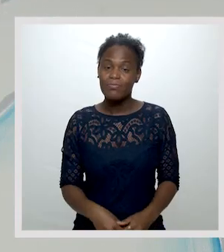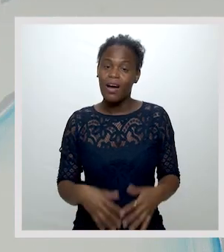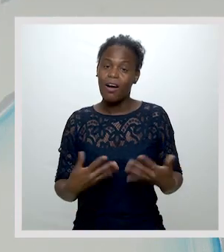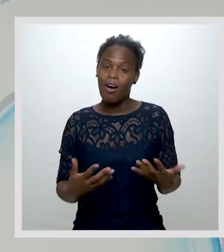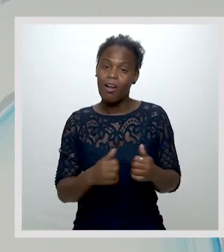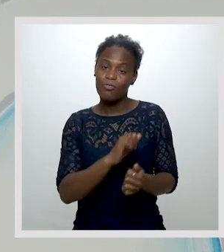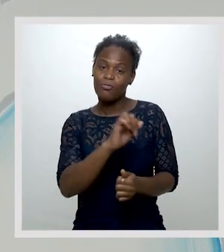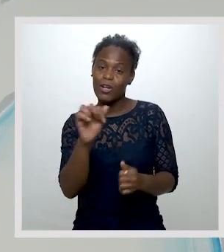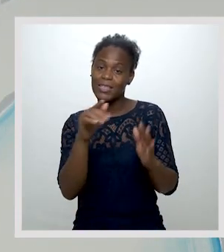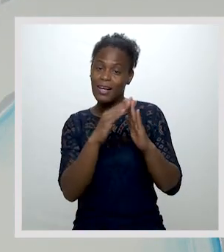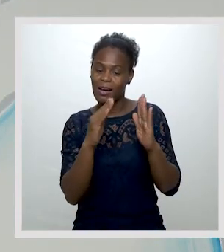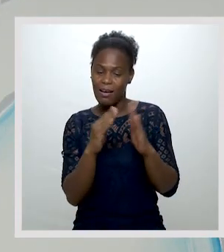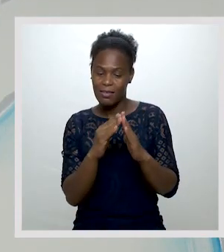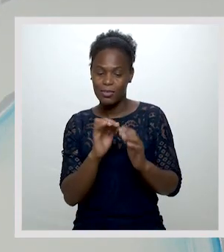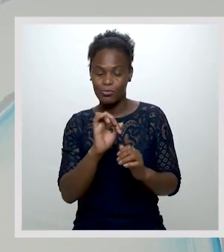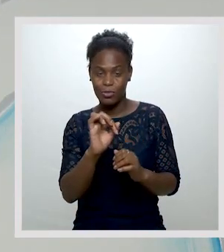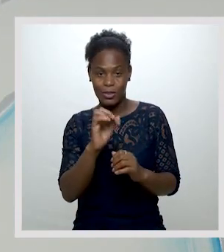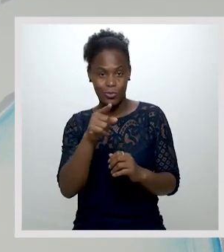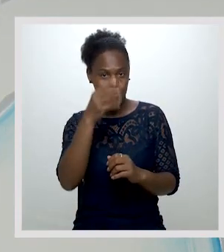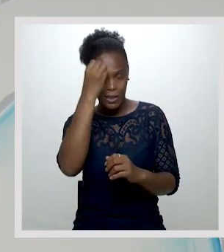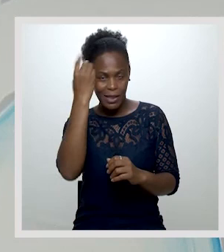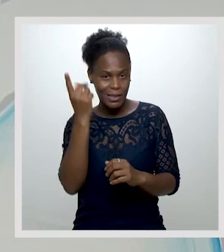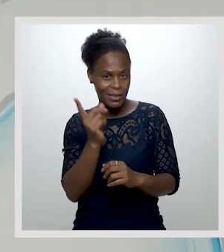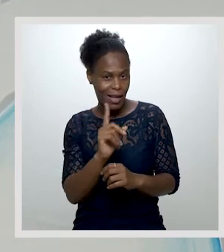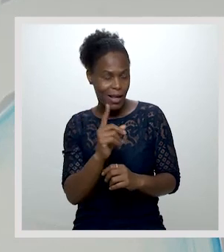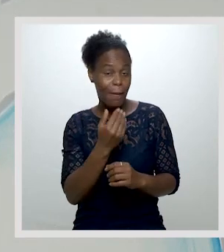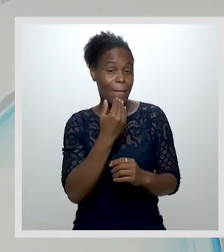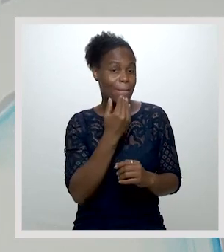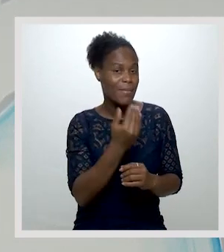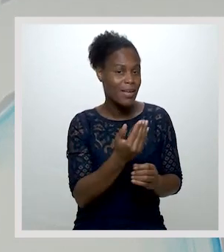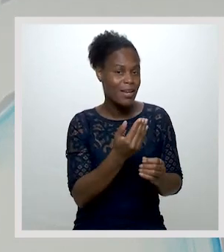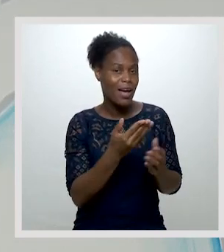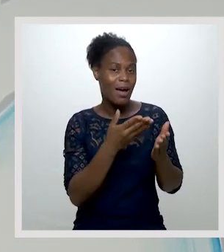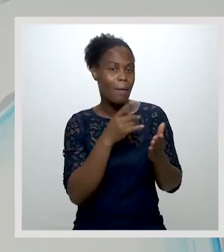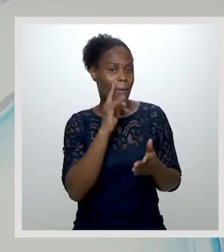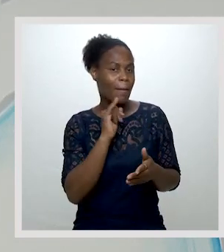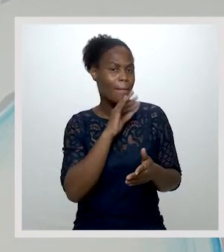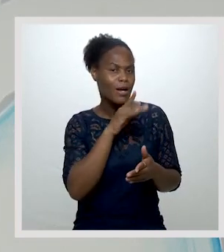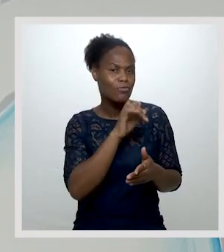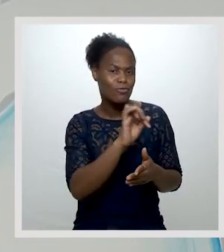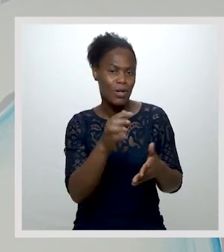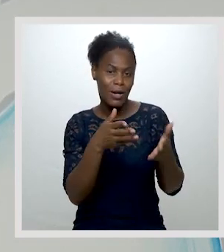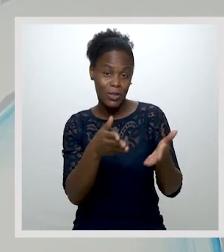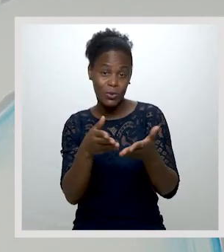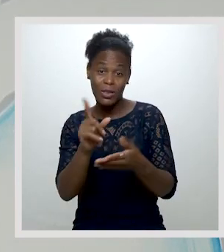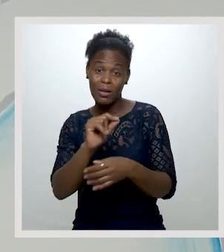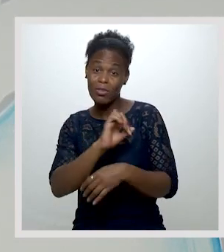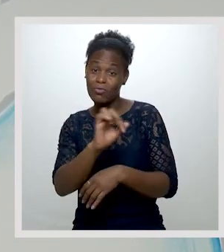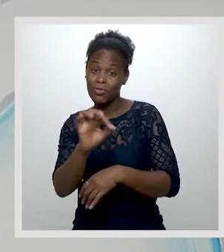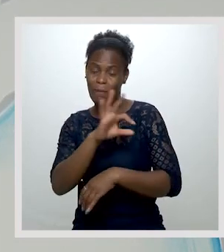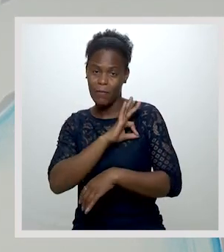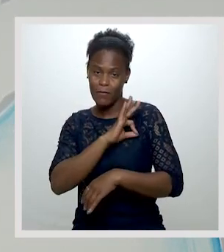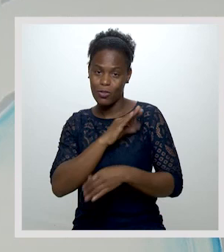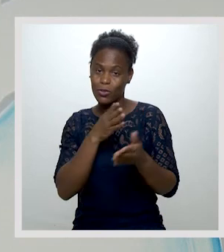agora é convosco lá em casa. Não se esqueçam de pedir ajuda aos vossos pais e também